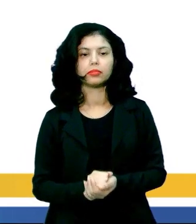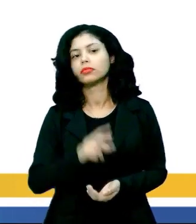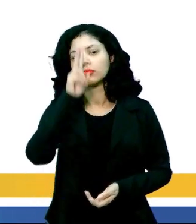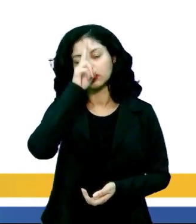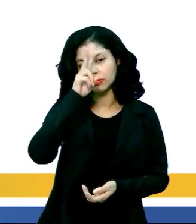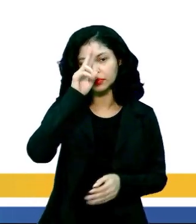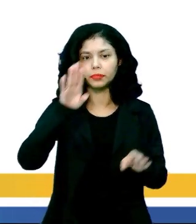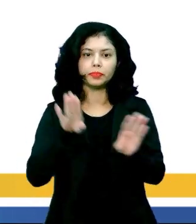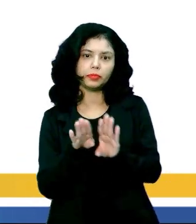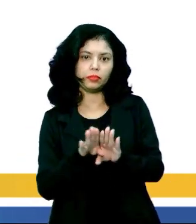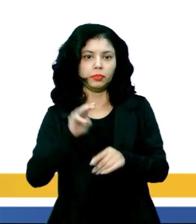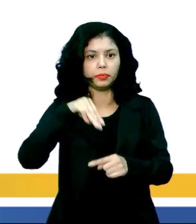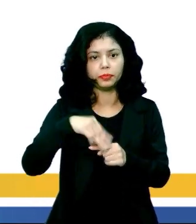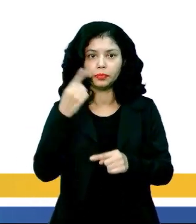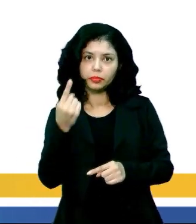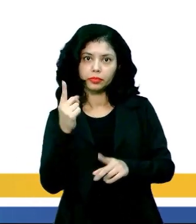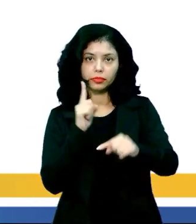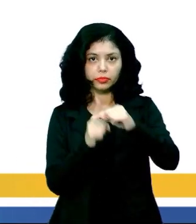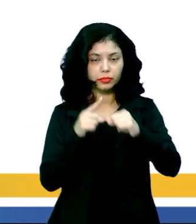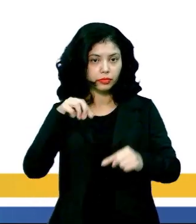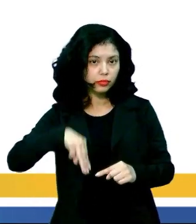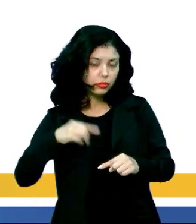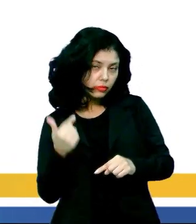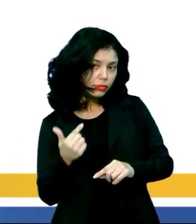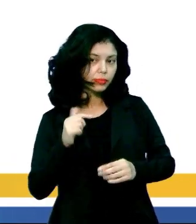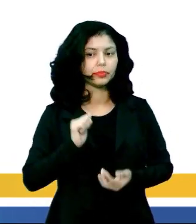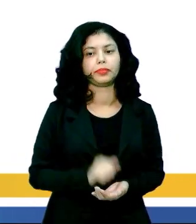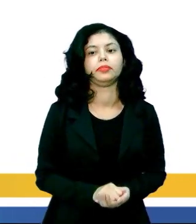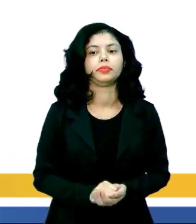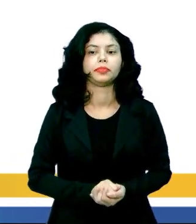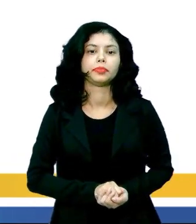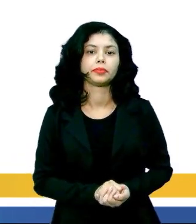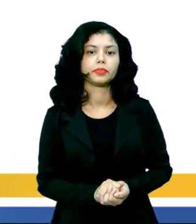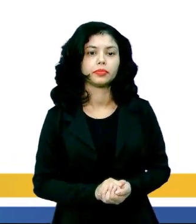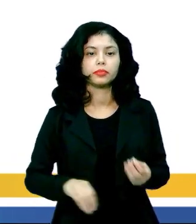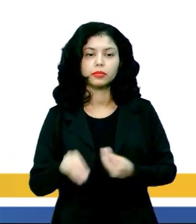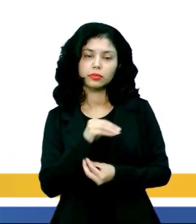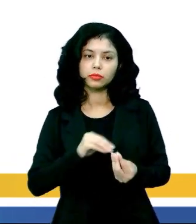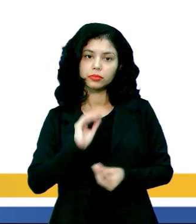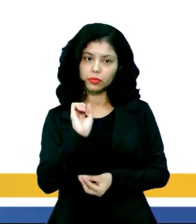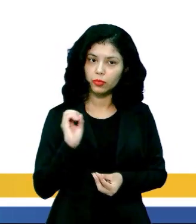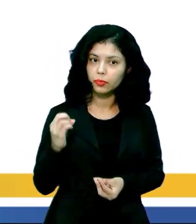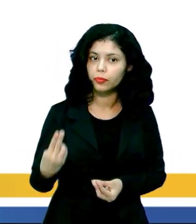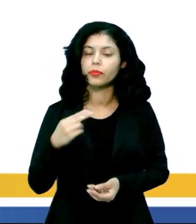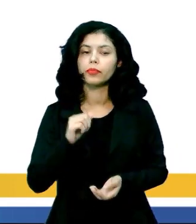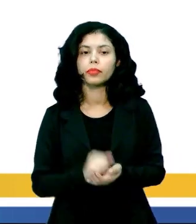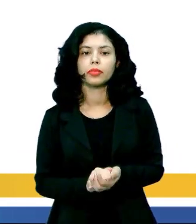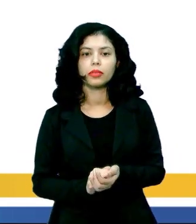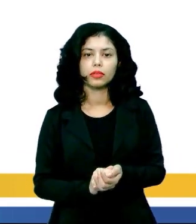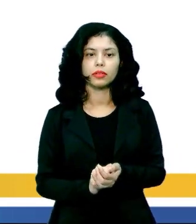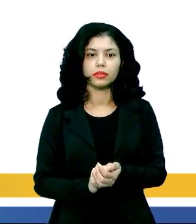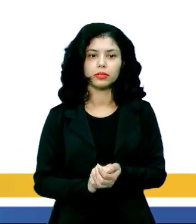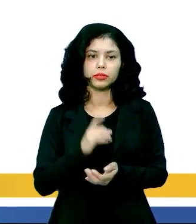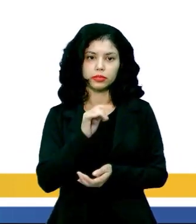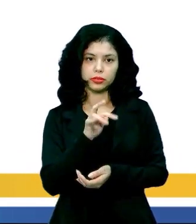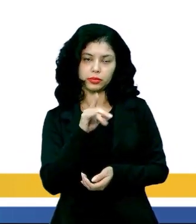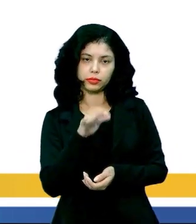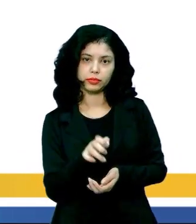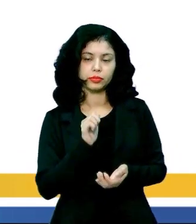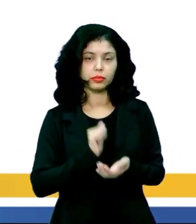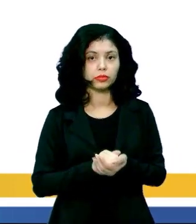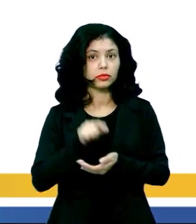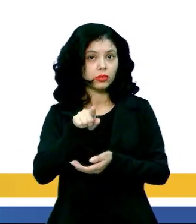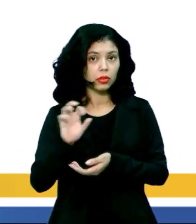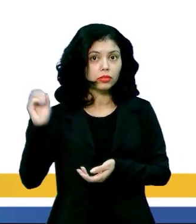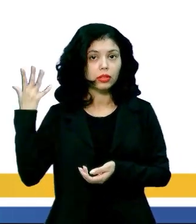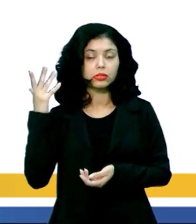massa da solução ela é M1 mais M2, que é a massa do soluto mais a massa do solvente ou o disperso mais o dispersante.